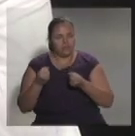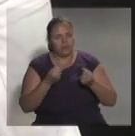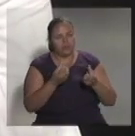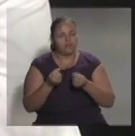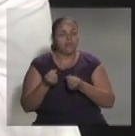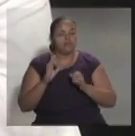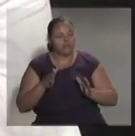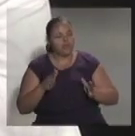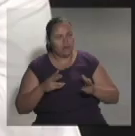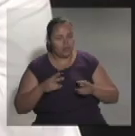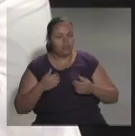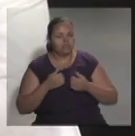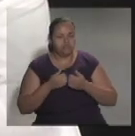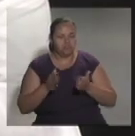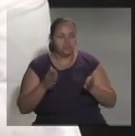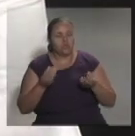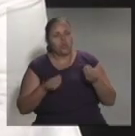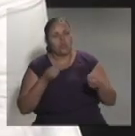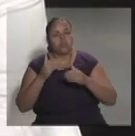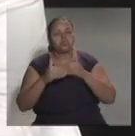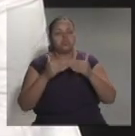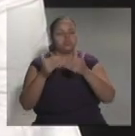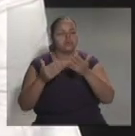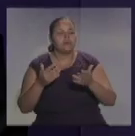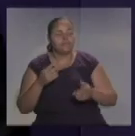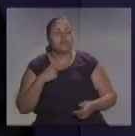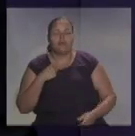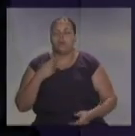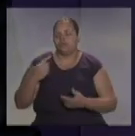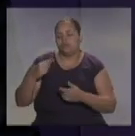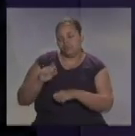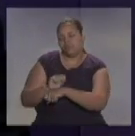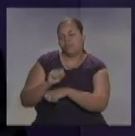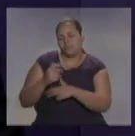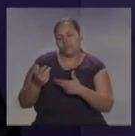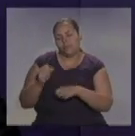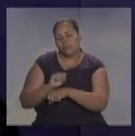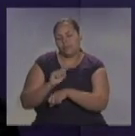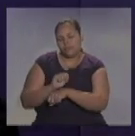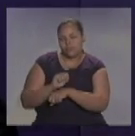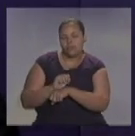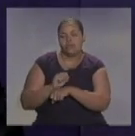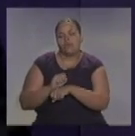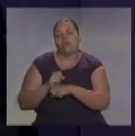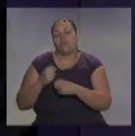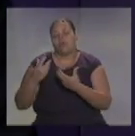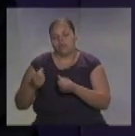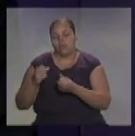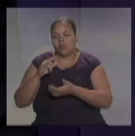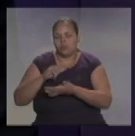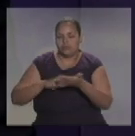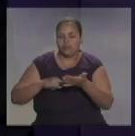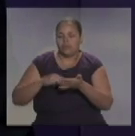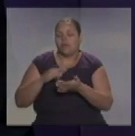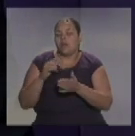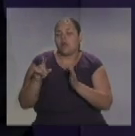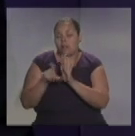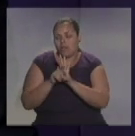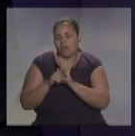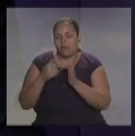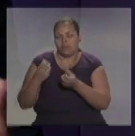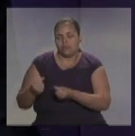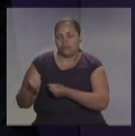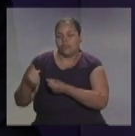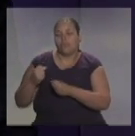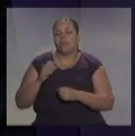verdade, já está funcionando? Como é que está esse processo? Não, exatamente isso. A gente esperou a sanção do governador, mas ao